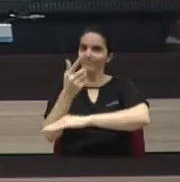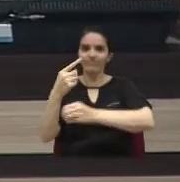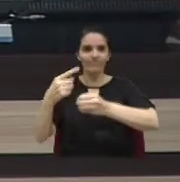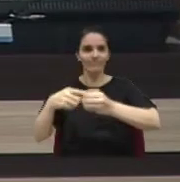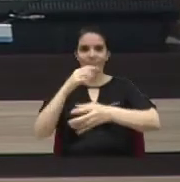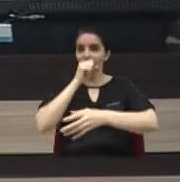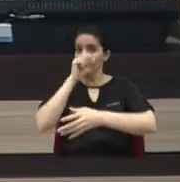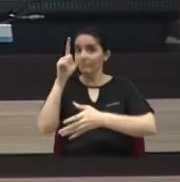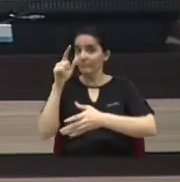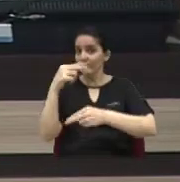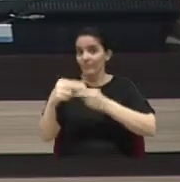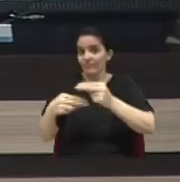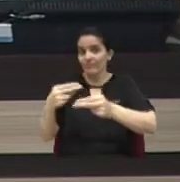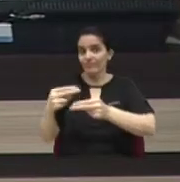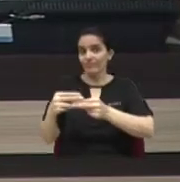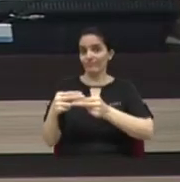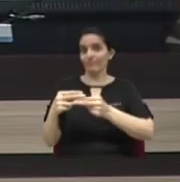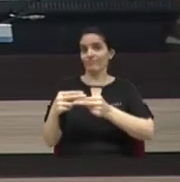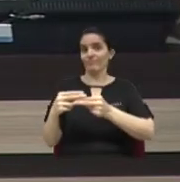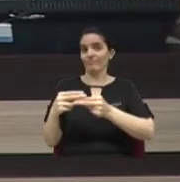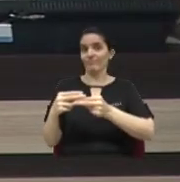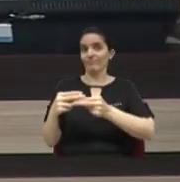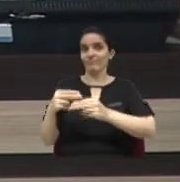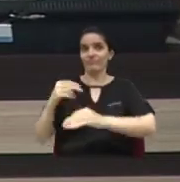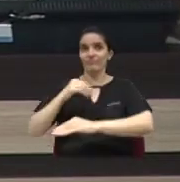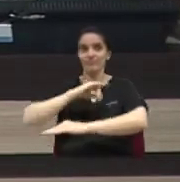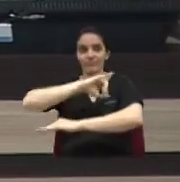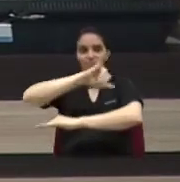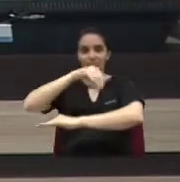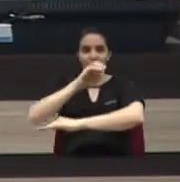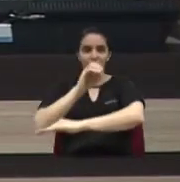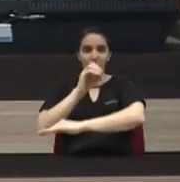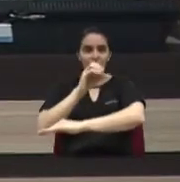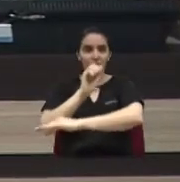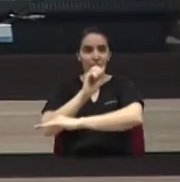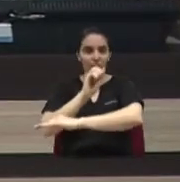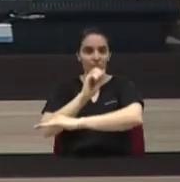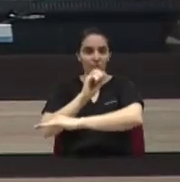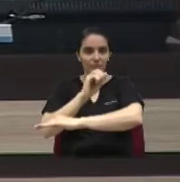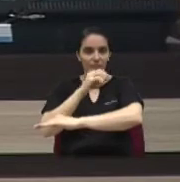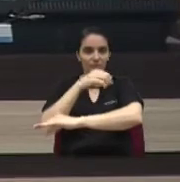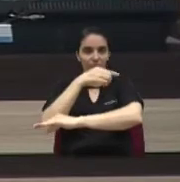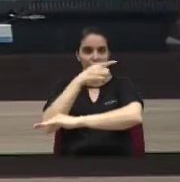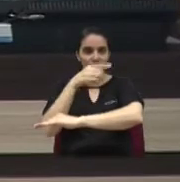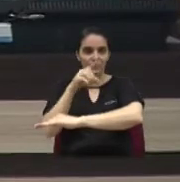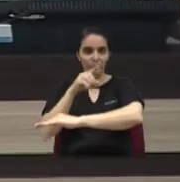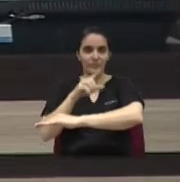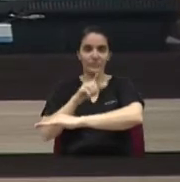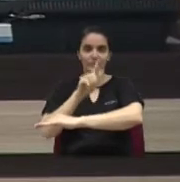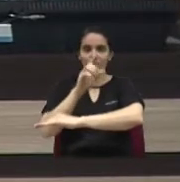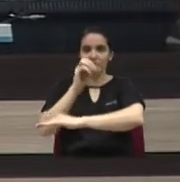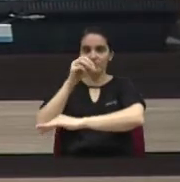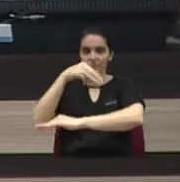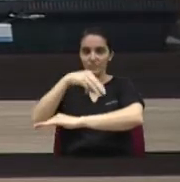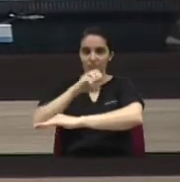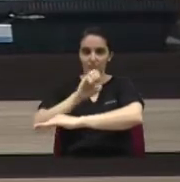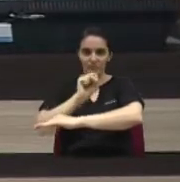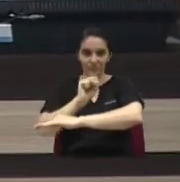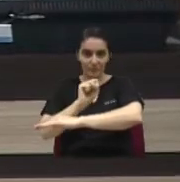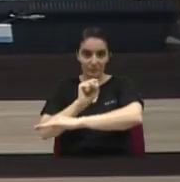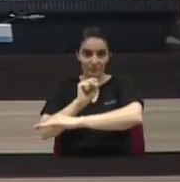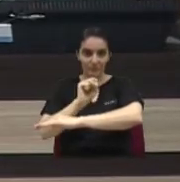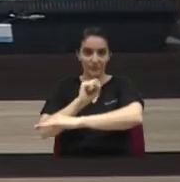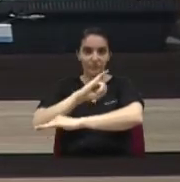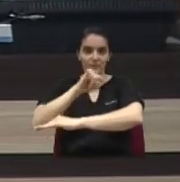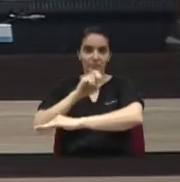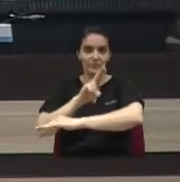Então, é João Machado Gomes Júnior. Então, João Gomes Júnior, não existe essa rua aqui na cidade de